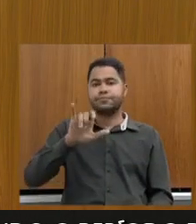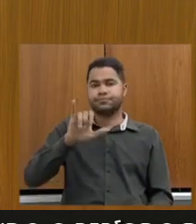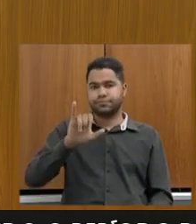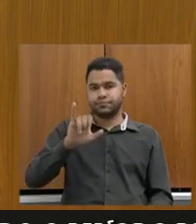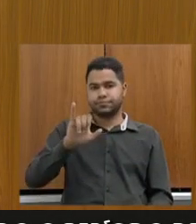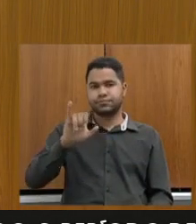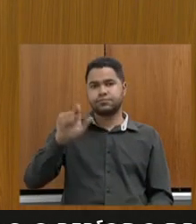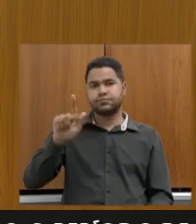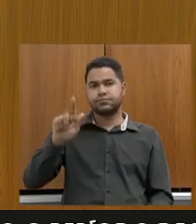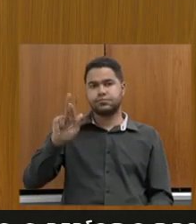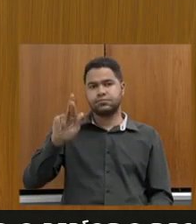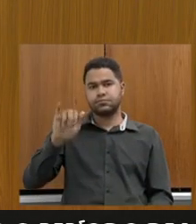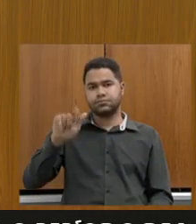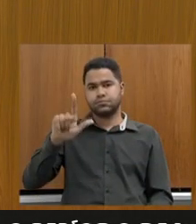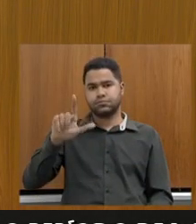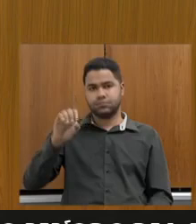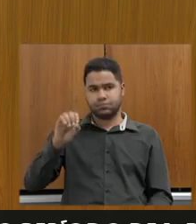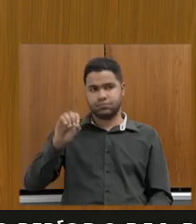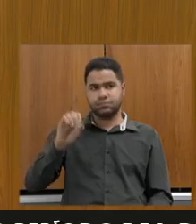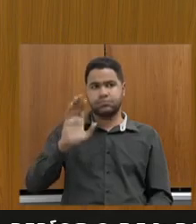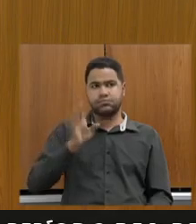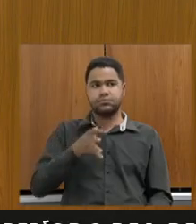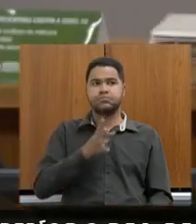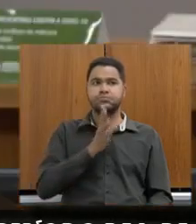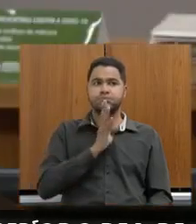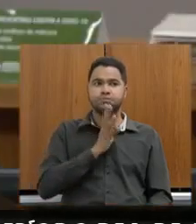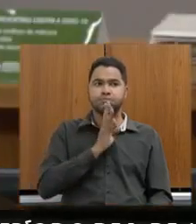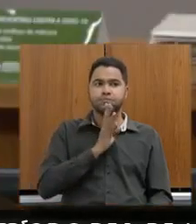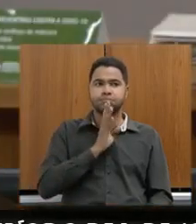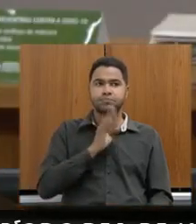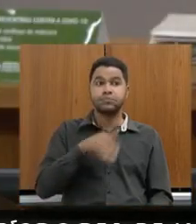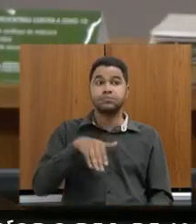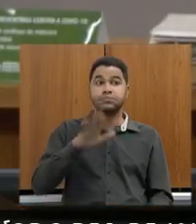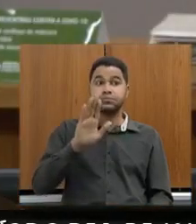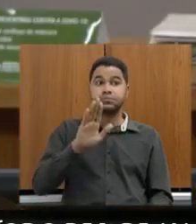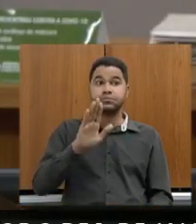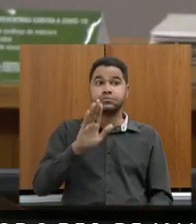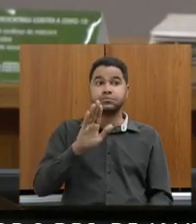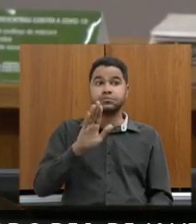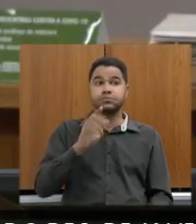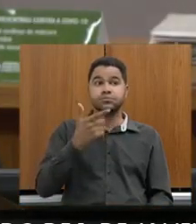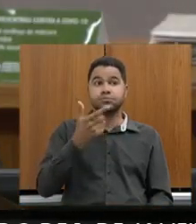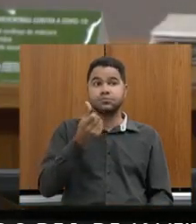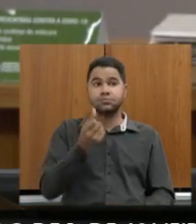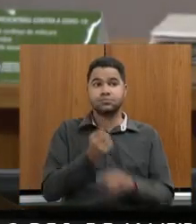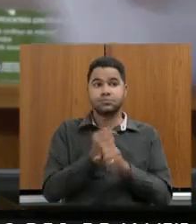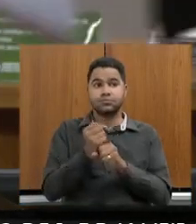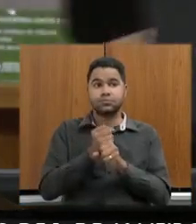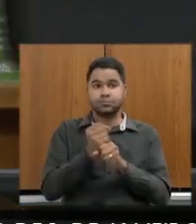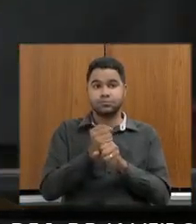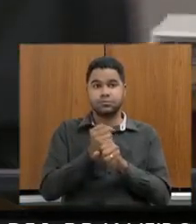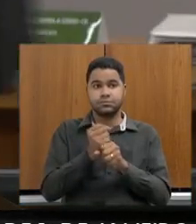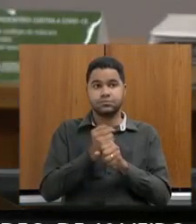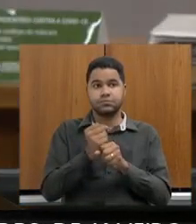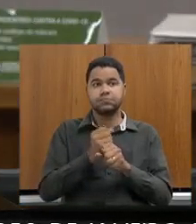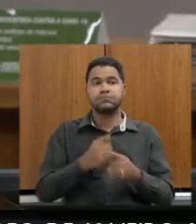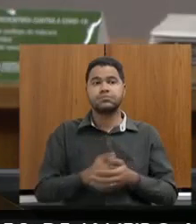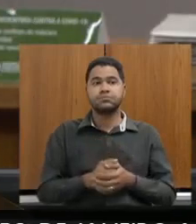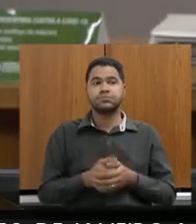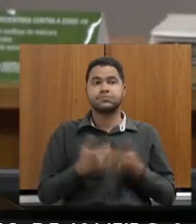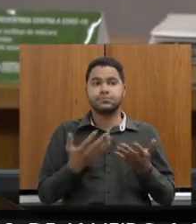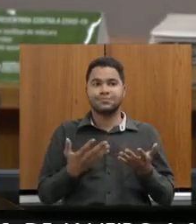é que eu já conheço aí há mais de 26 anos antes mesmo de ingressar